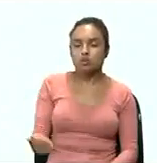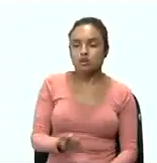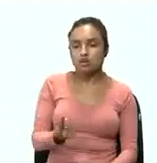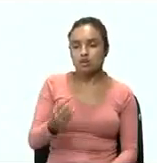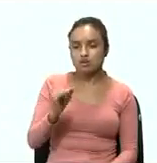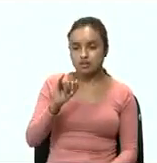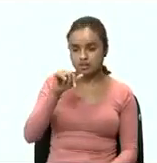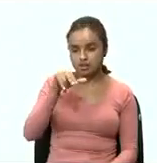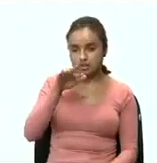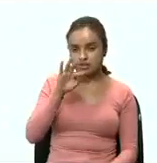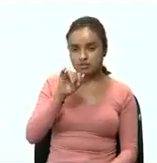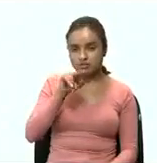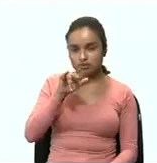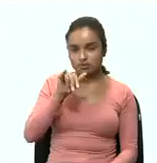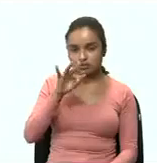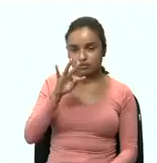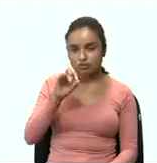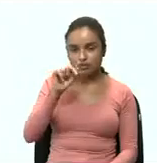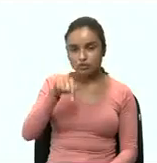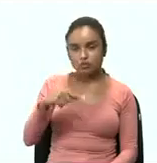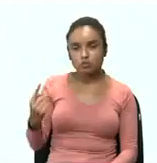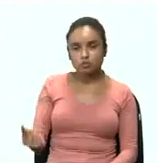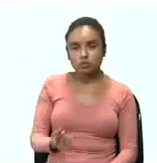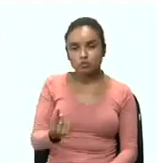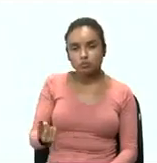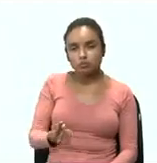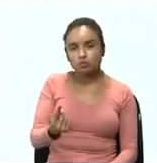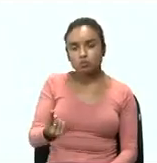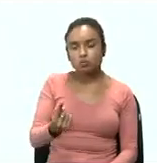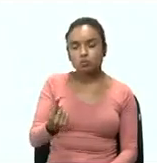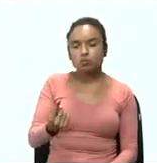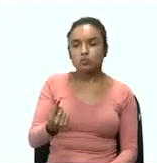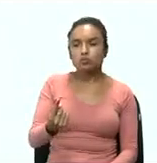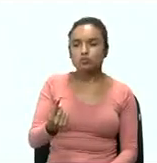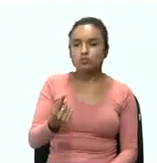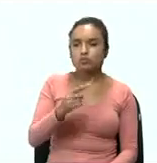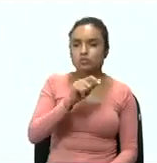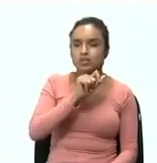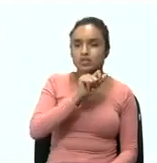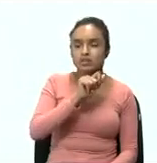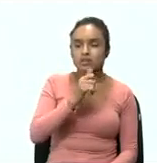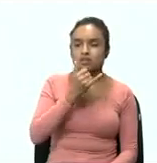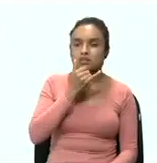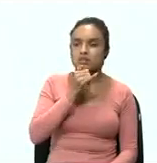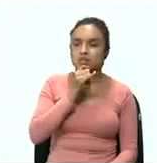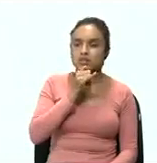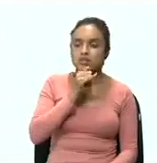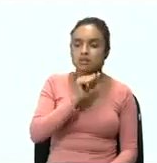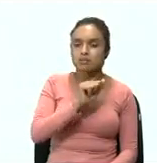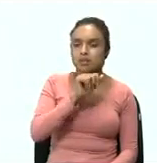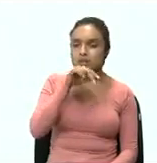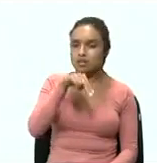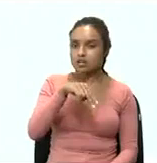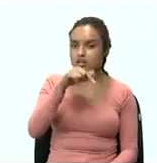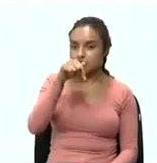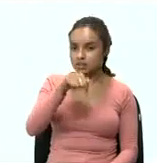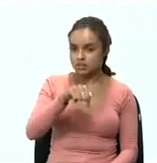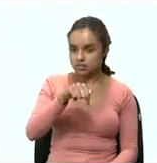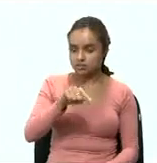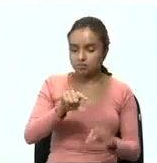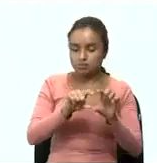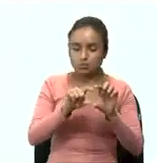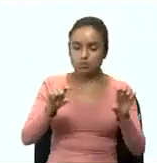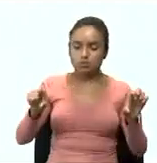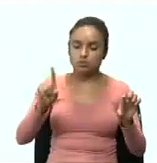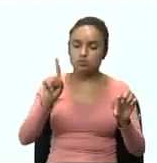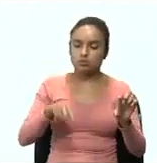infinito, aqui no caso de AN, né? E aí, lembrando que essa função ela